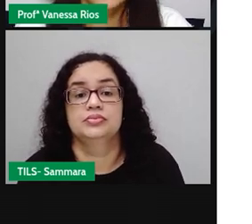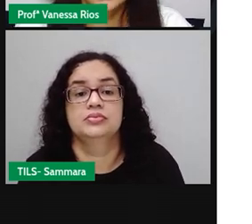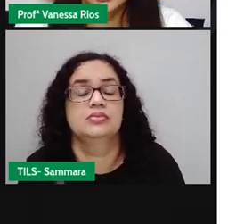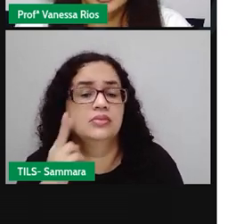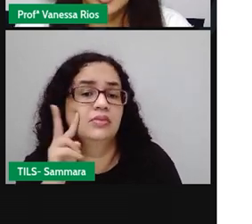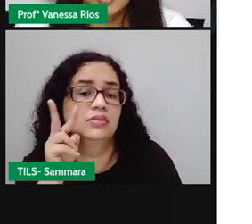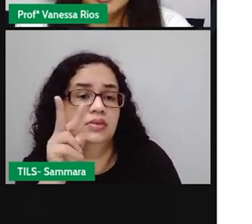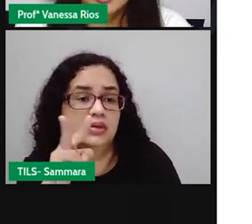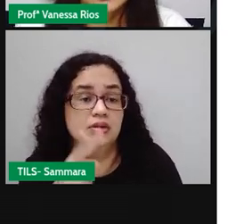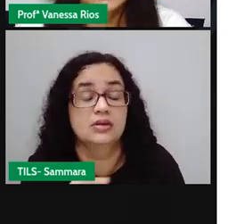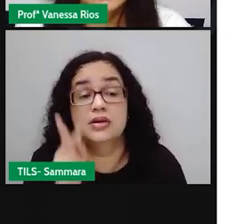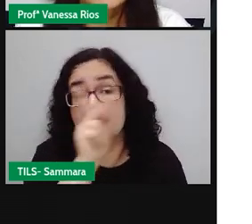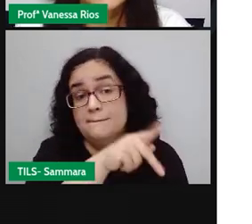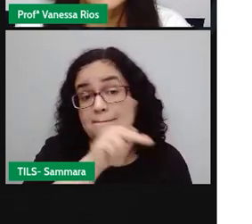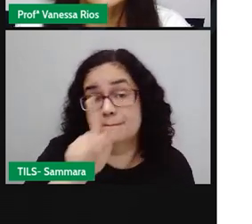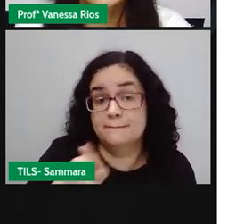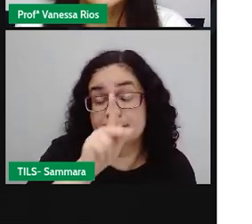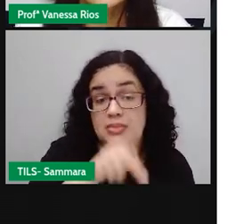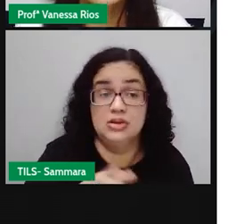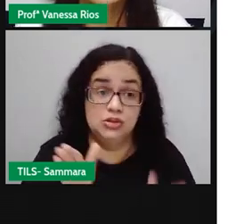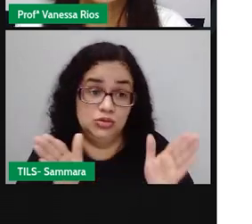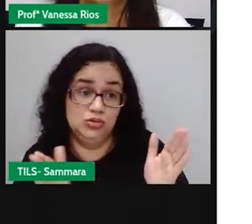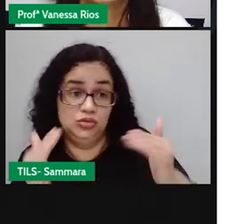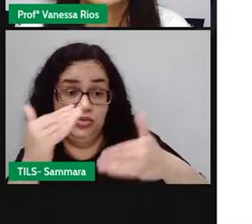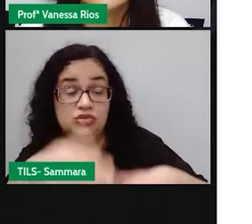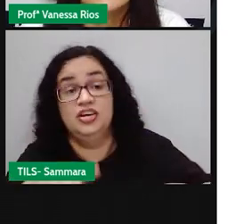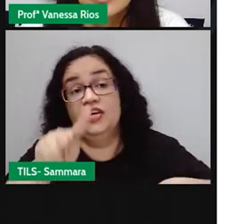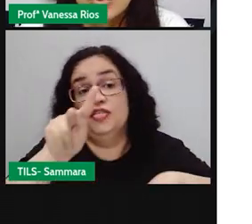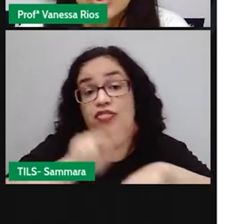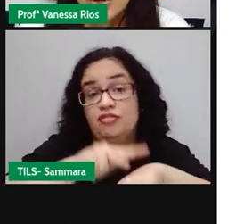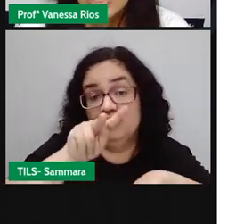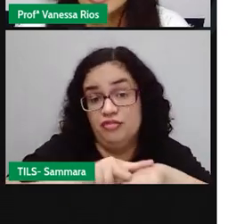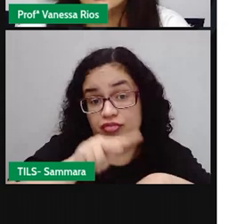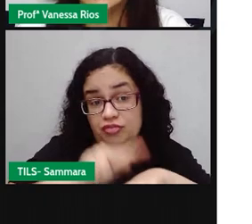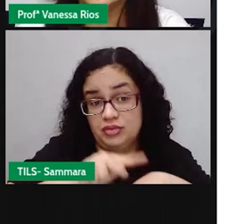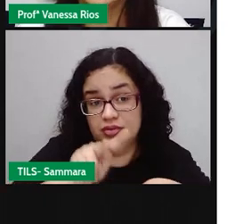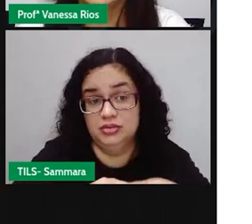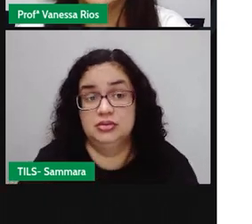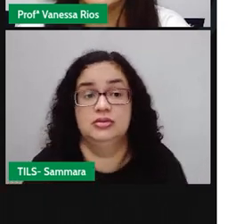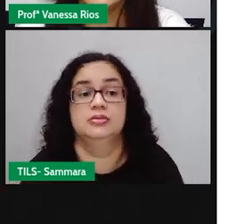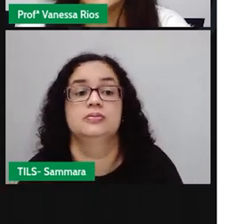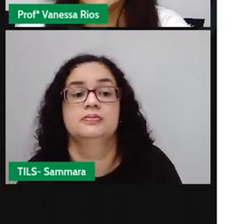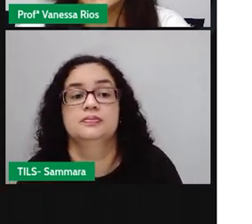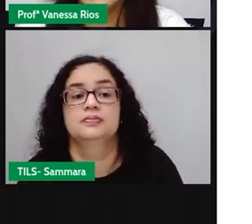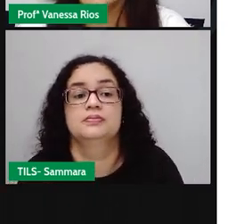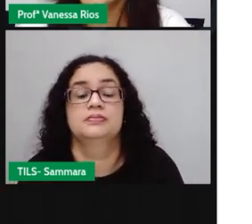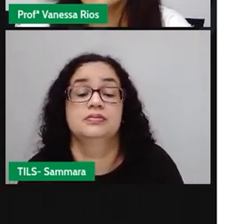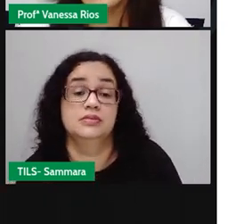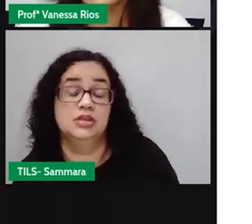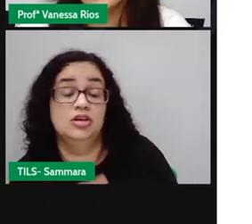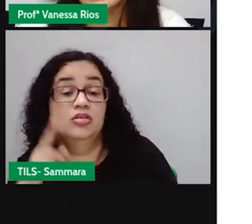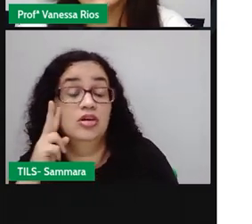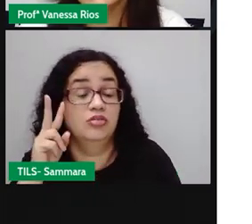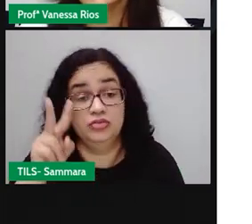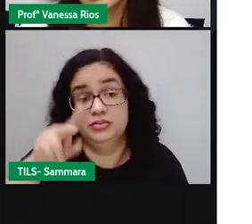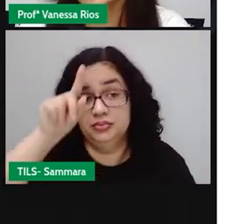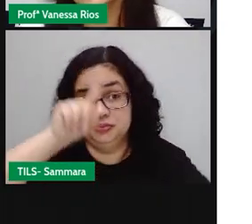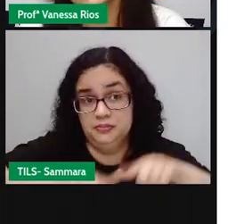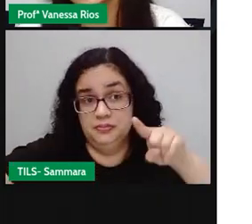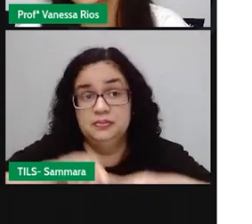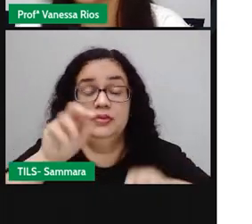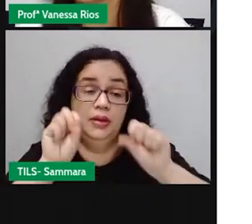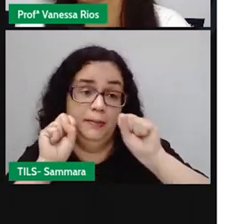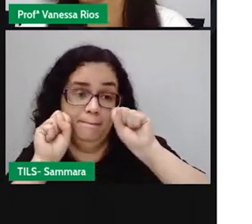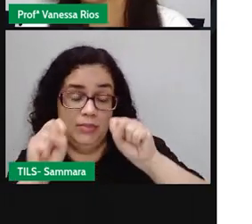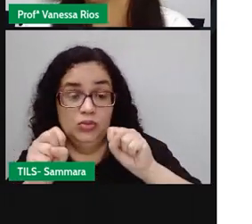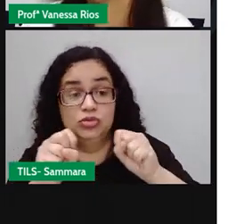Essa caixinha que a Pro tem aqui é uma caixinha de vidro. Olha só, nós vimos que os materiais, eles podem